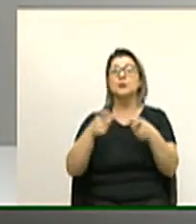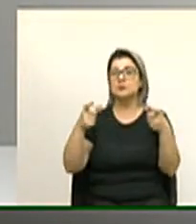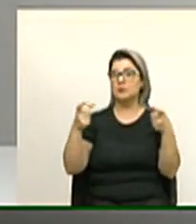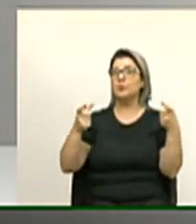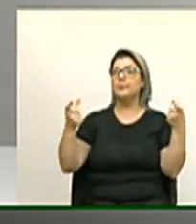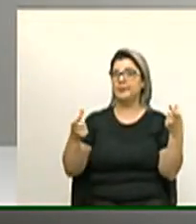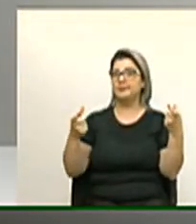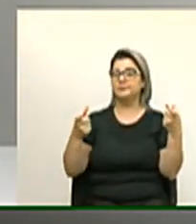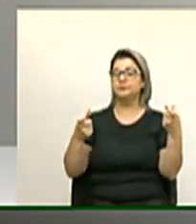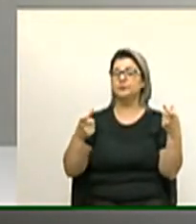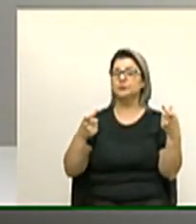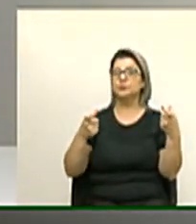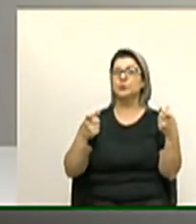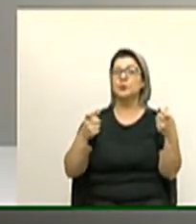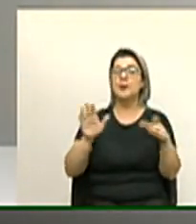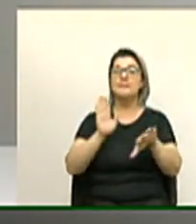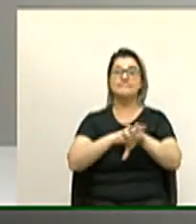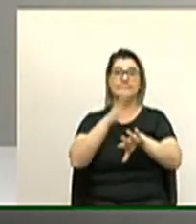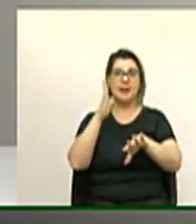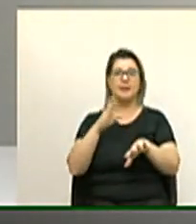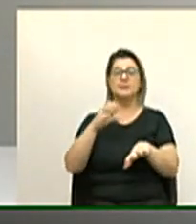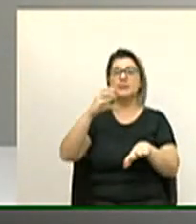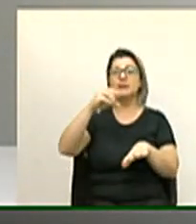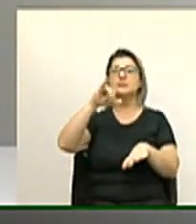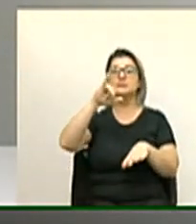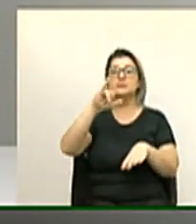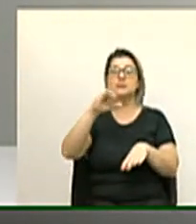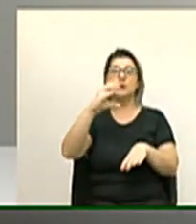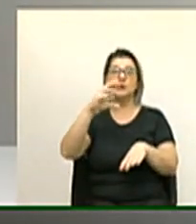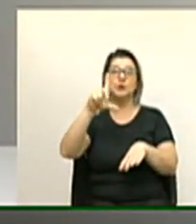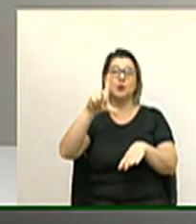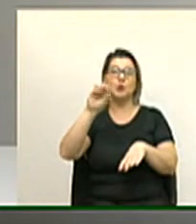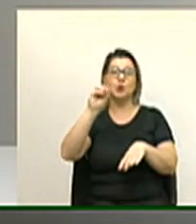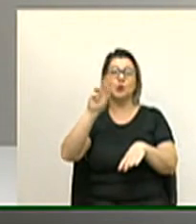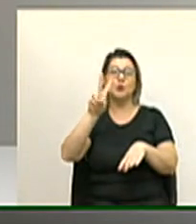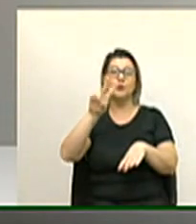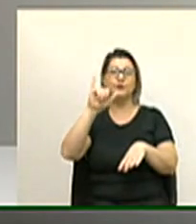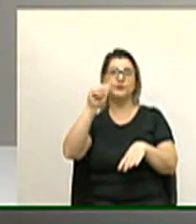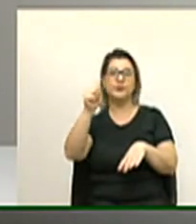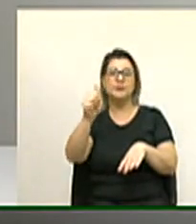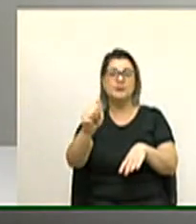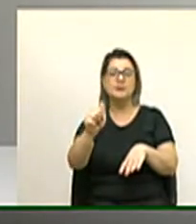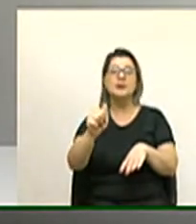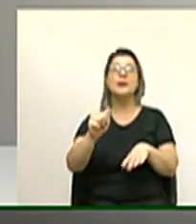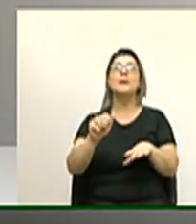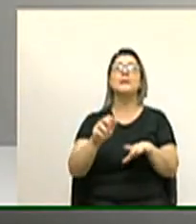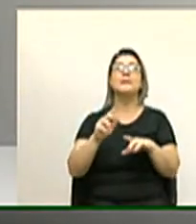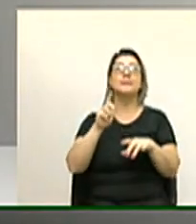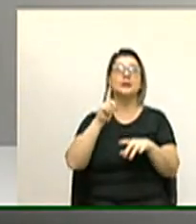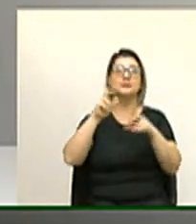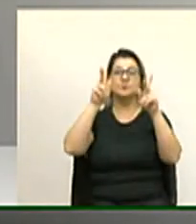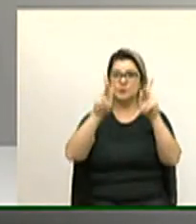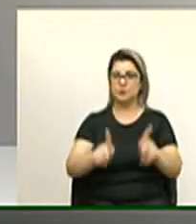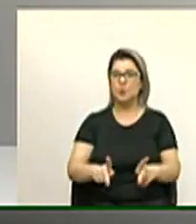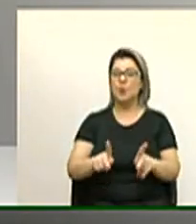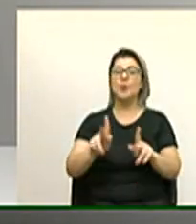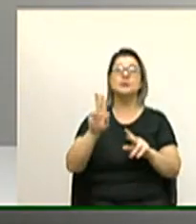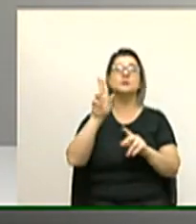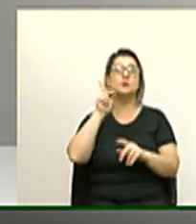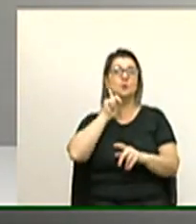de ciclovias ou ciclofaixas também, para ciclistas, possibilitando não só esse meio